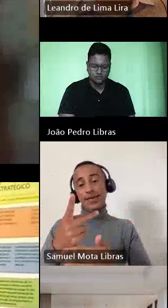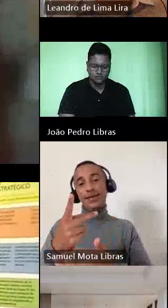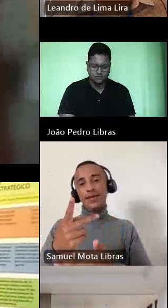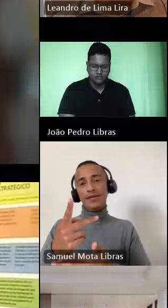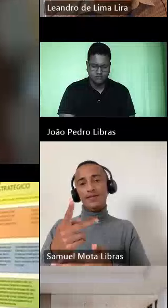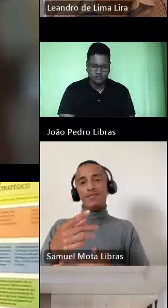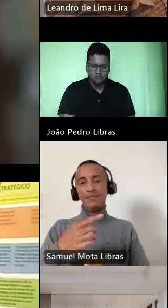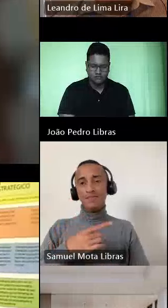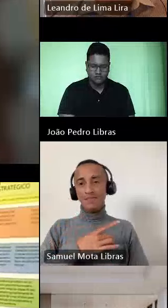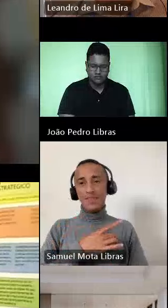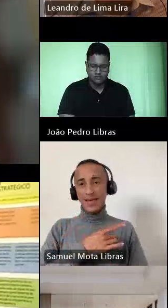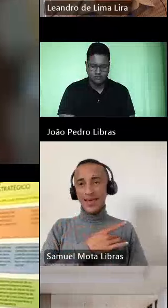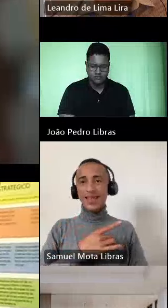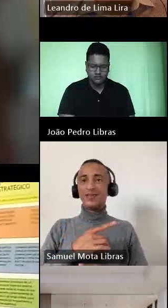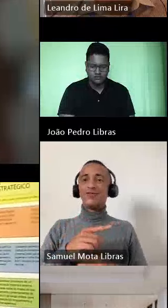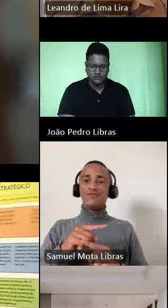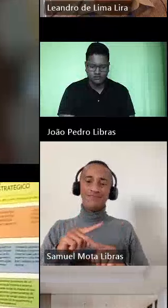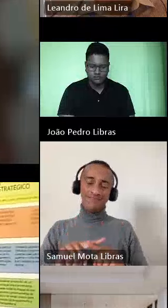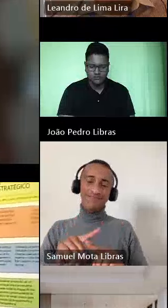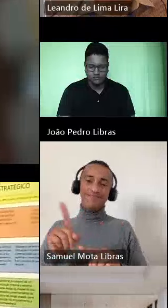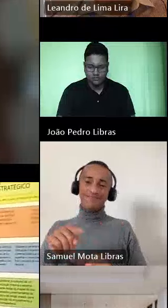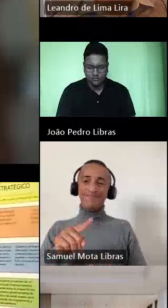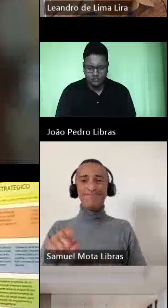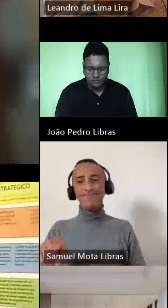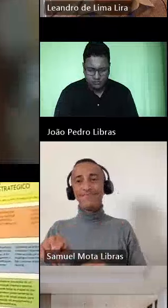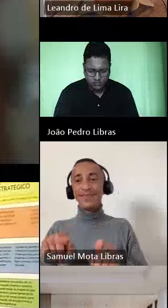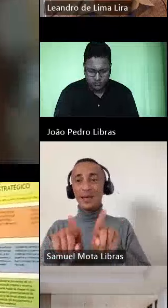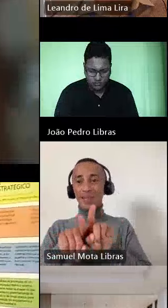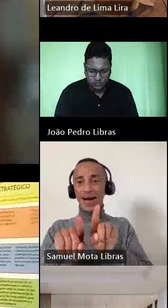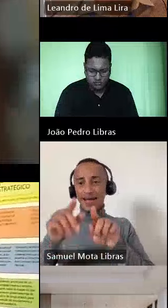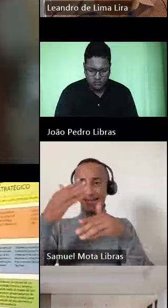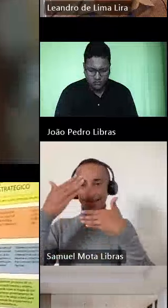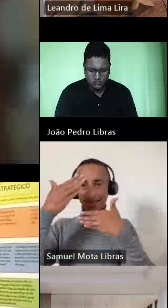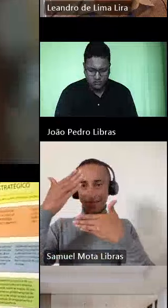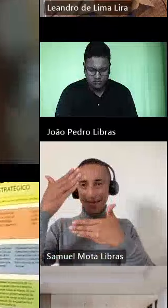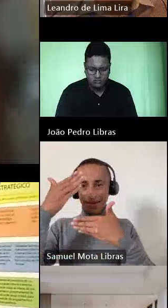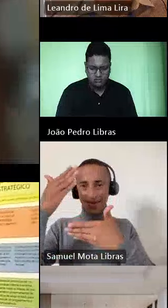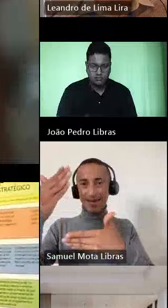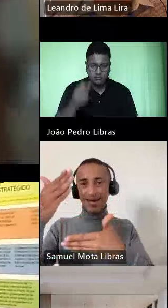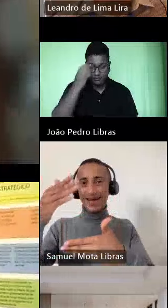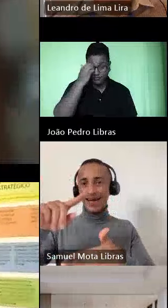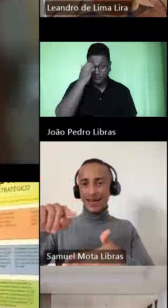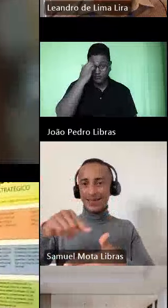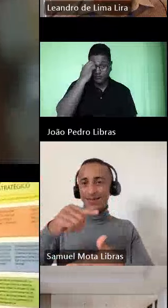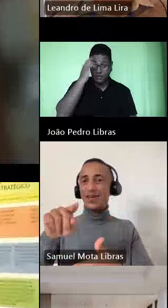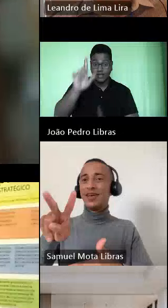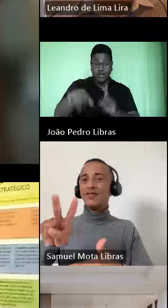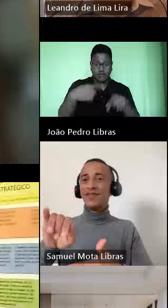eh Aninha tá contigo e se Virgínia depois a gente deixa para você se despedir a gente feix